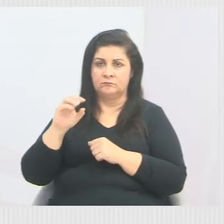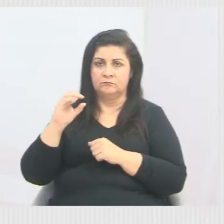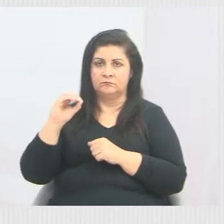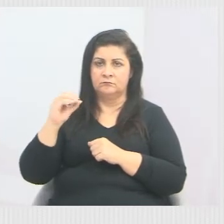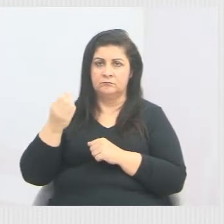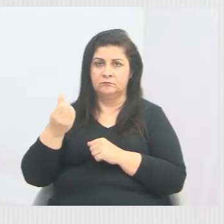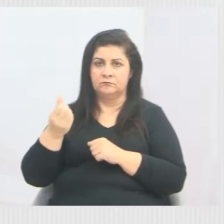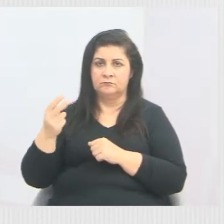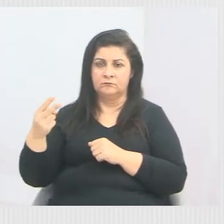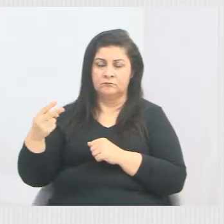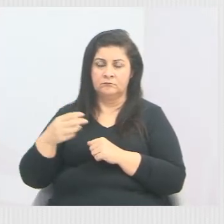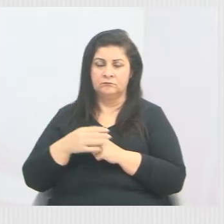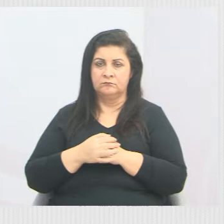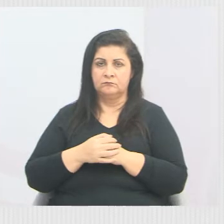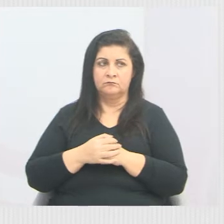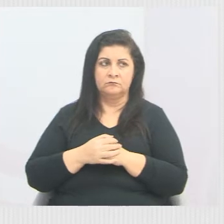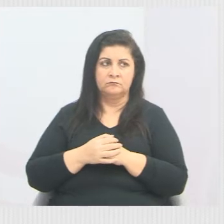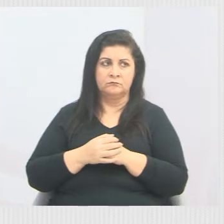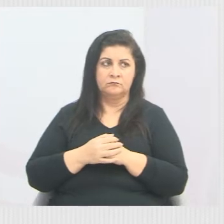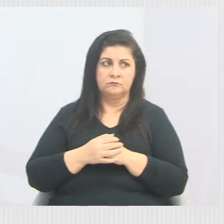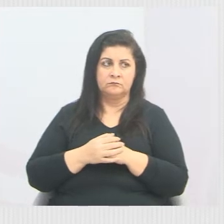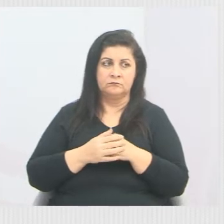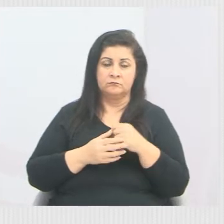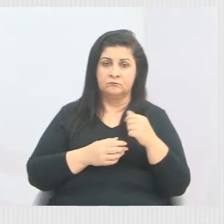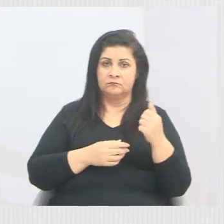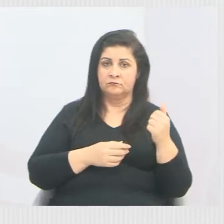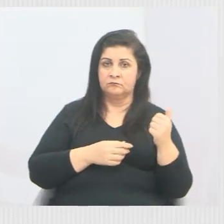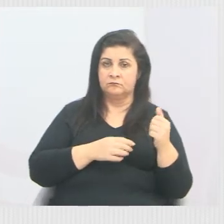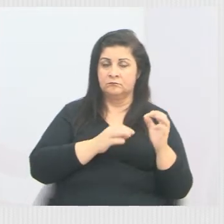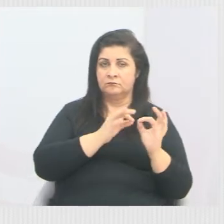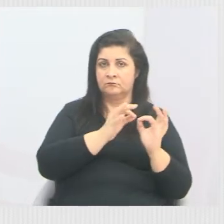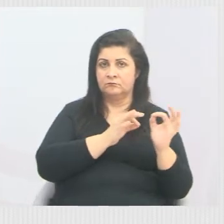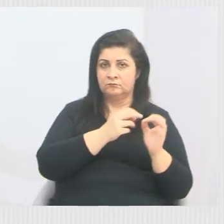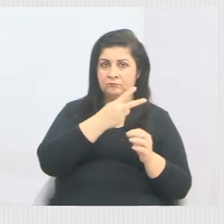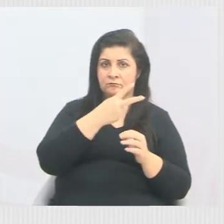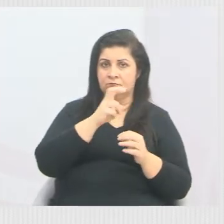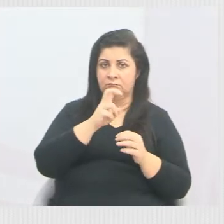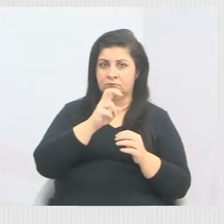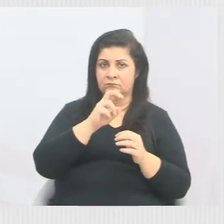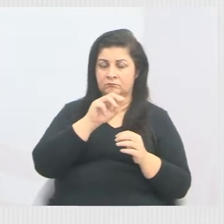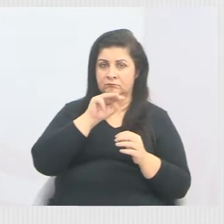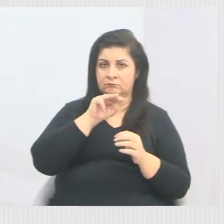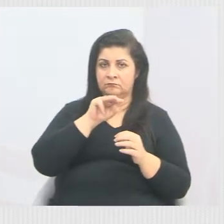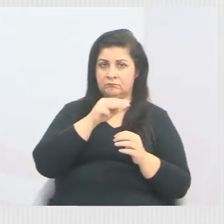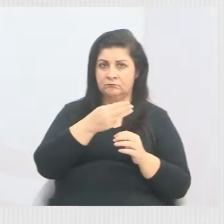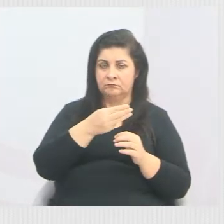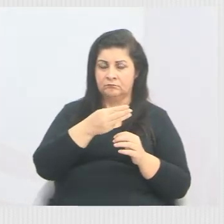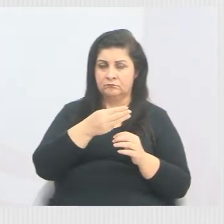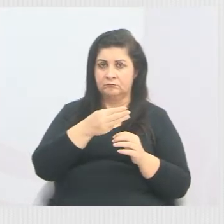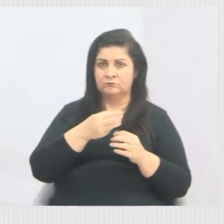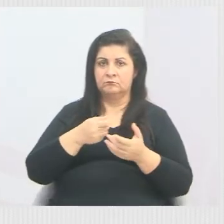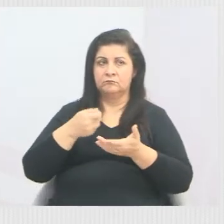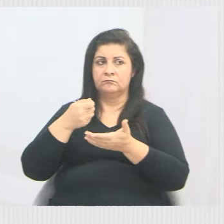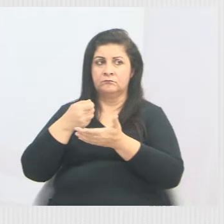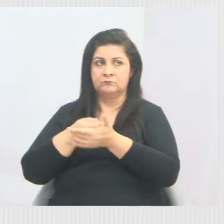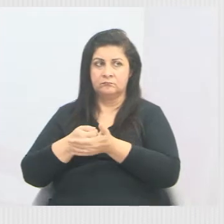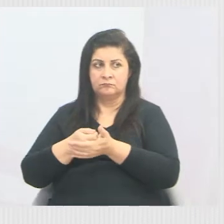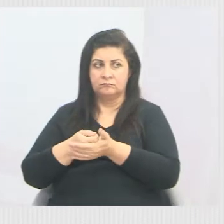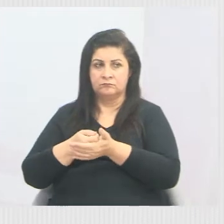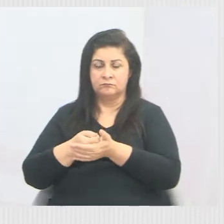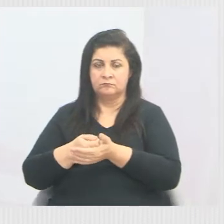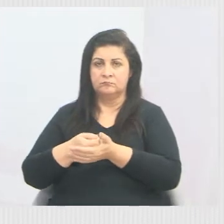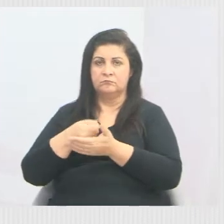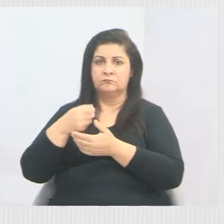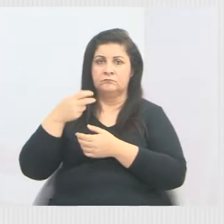24.950.062, então de 25 milhões, na qual foi colocado de restos a pagar, processado no